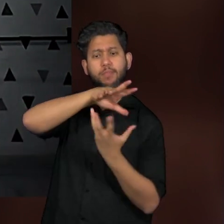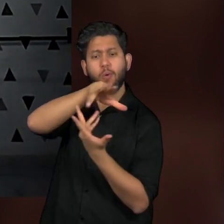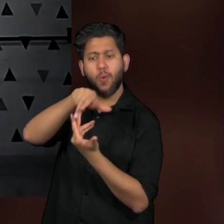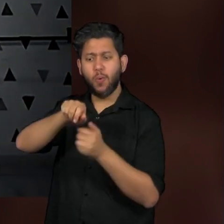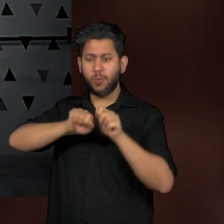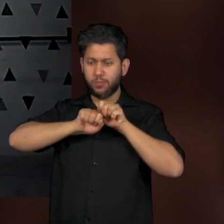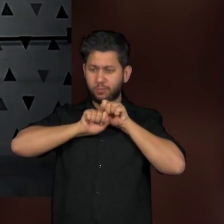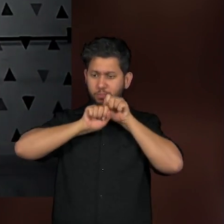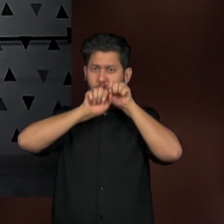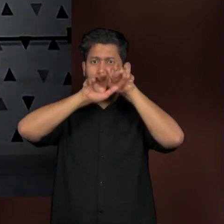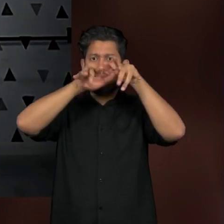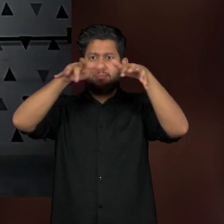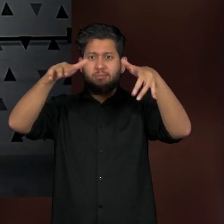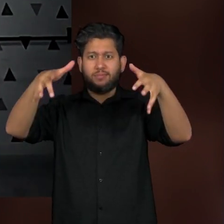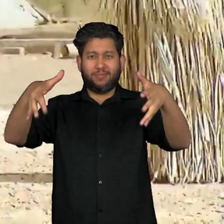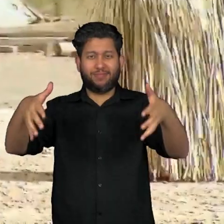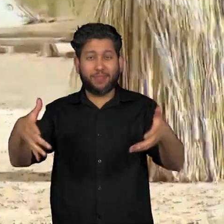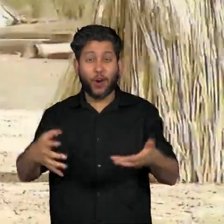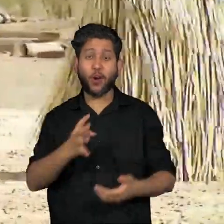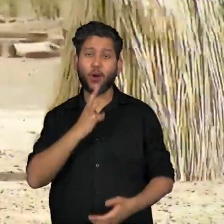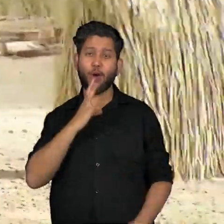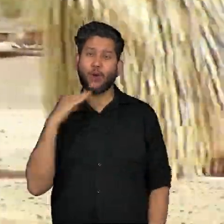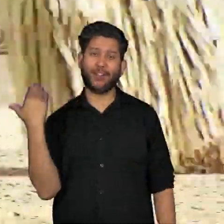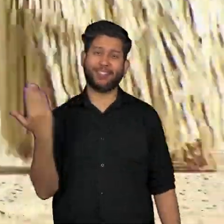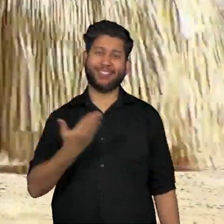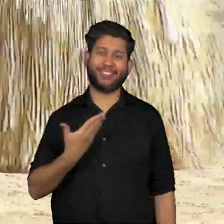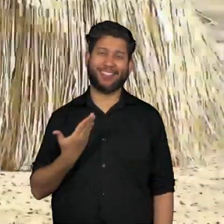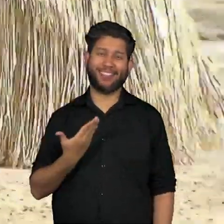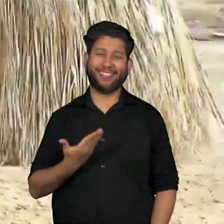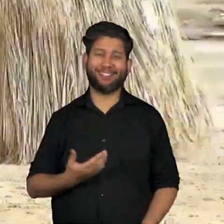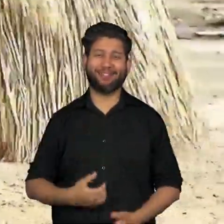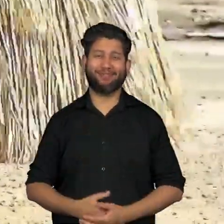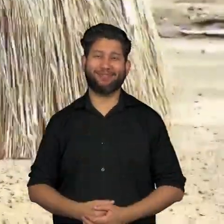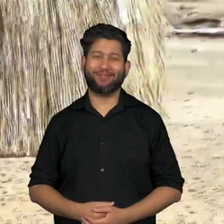não só no Brasil, mas também em todo o mundo.